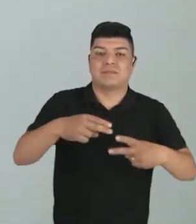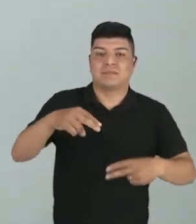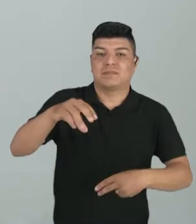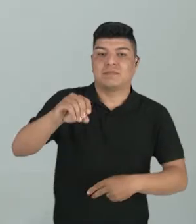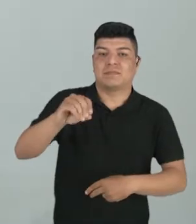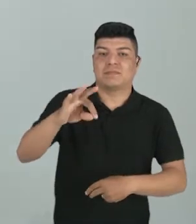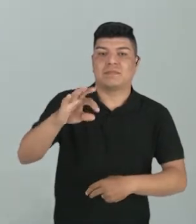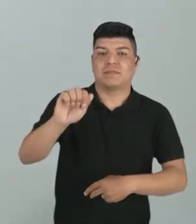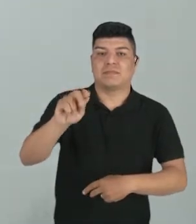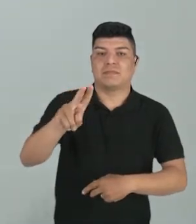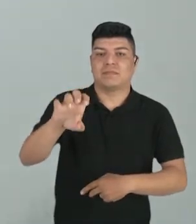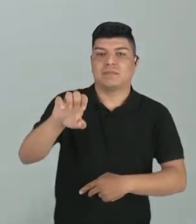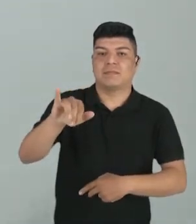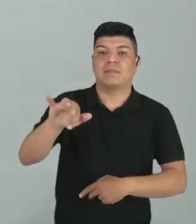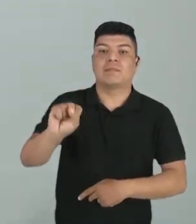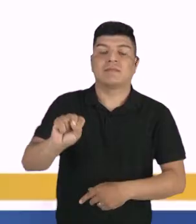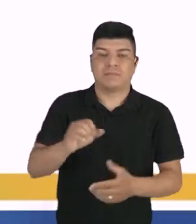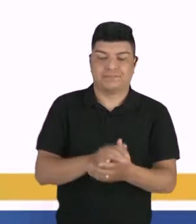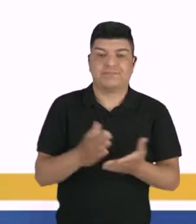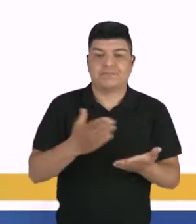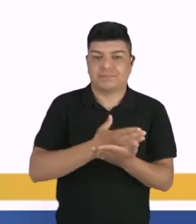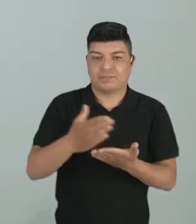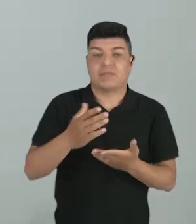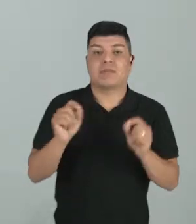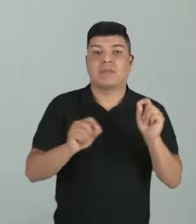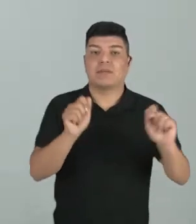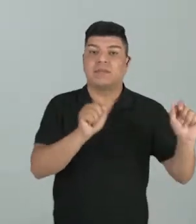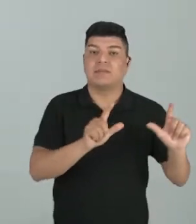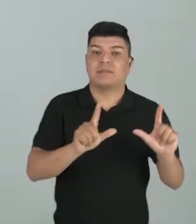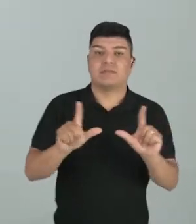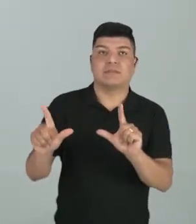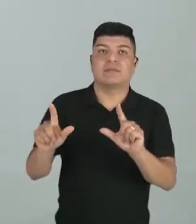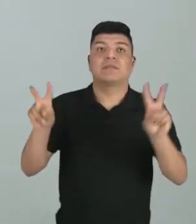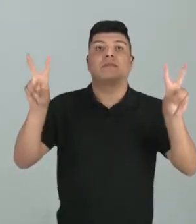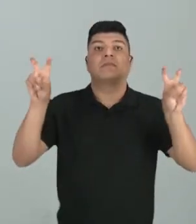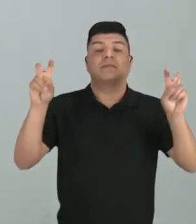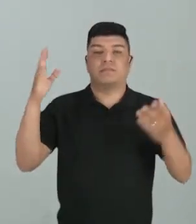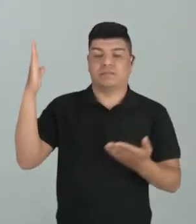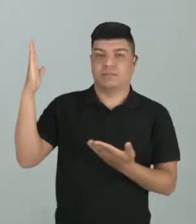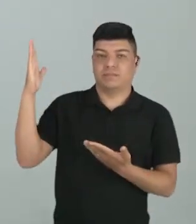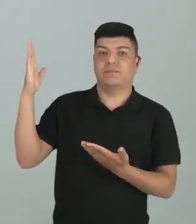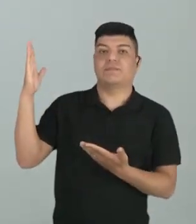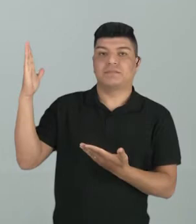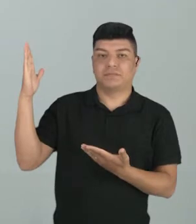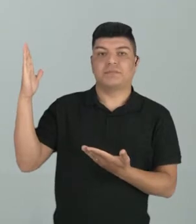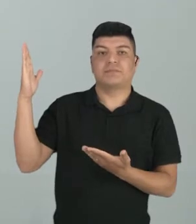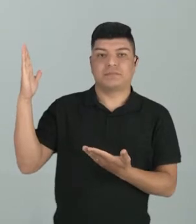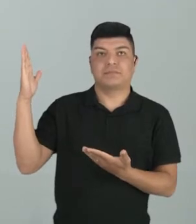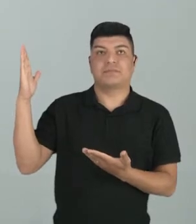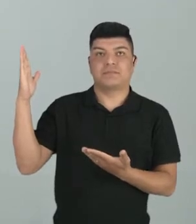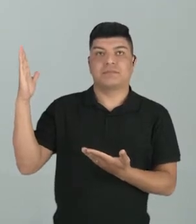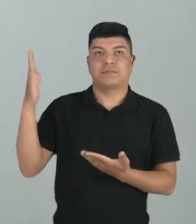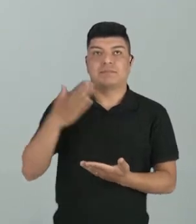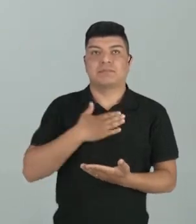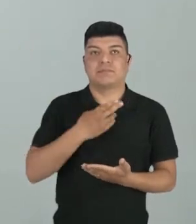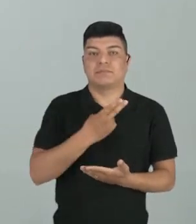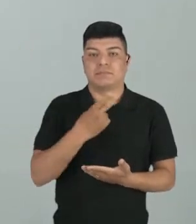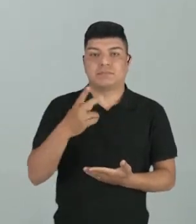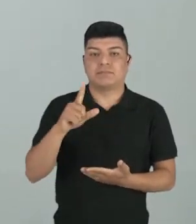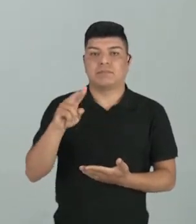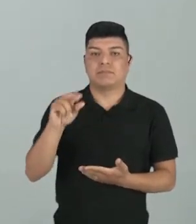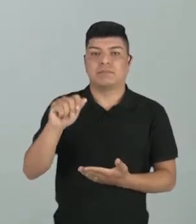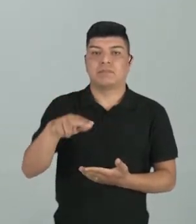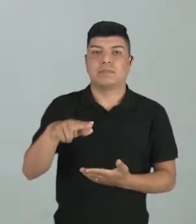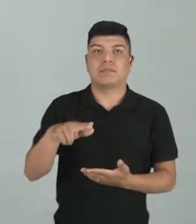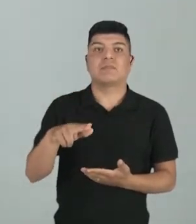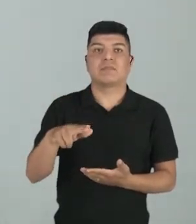notáveis. Então vamos iniciar. Então aqui no slide de apresentação, o tema da nossa aula, né, o meu nome e a série